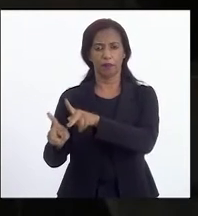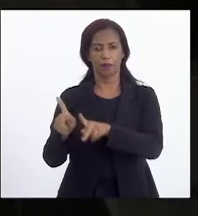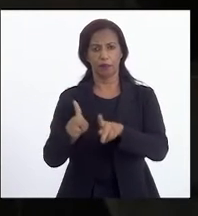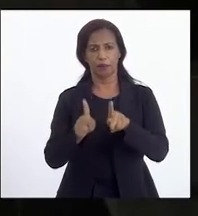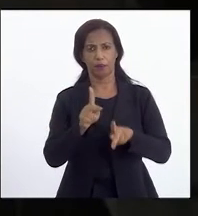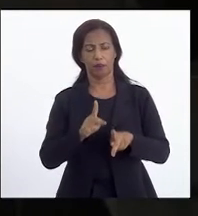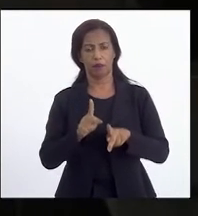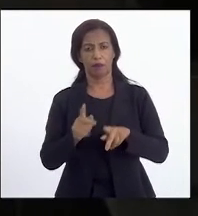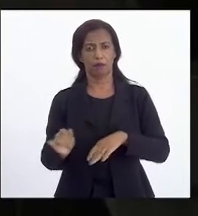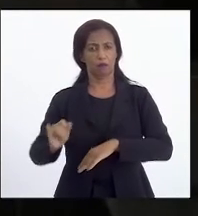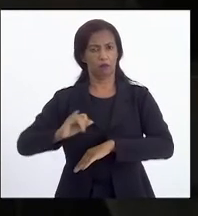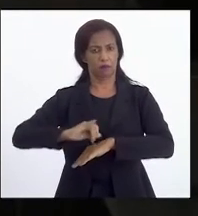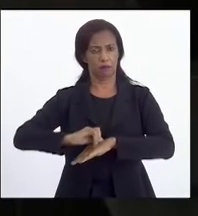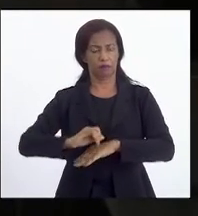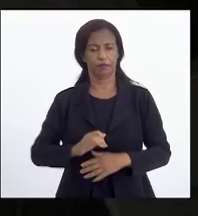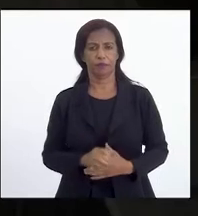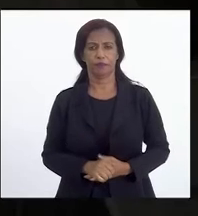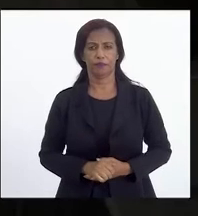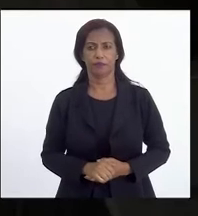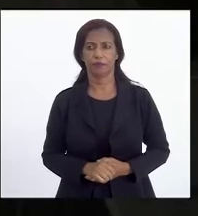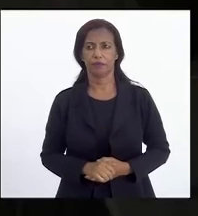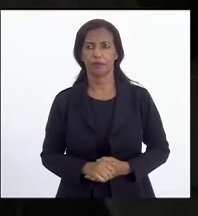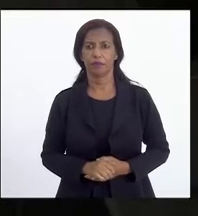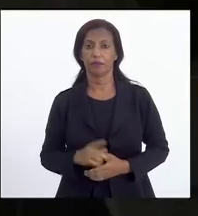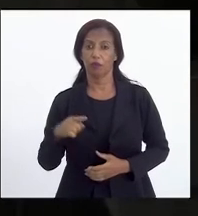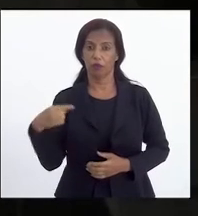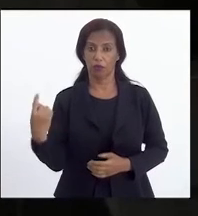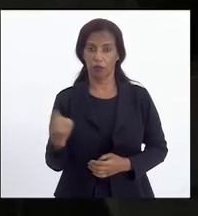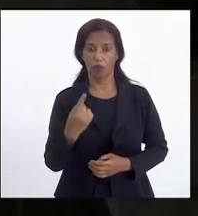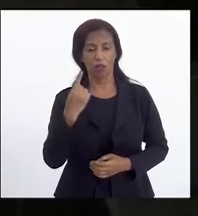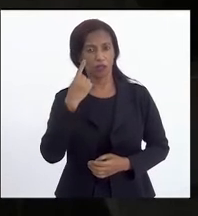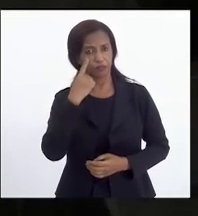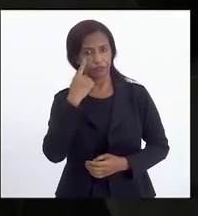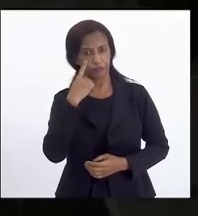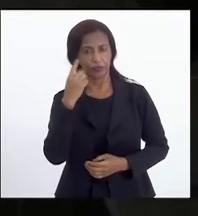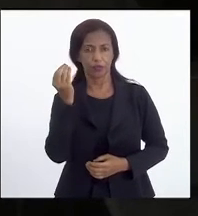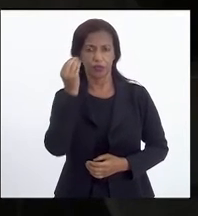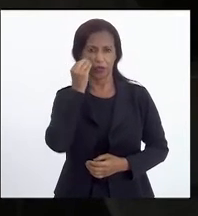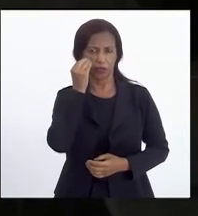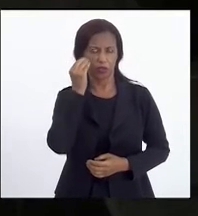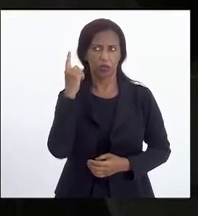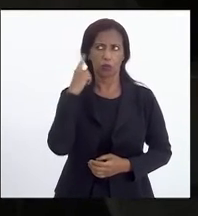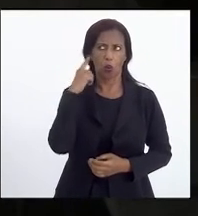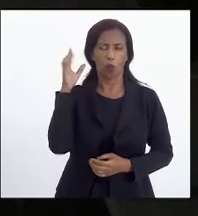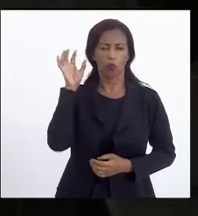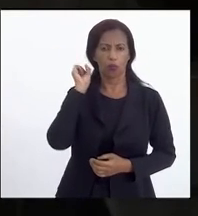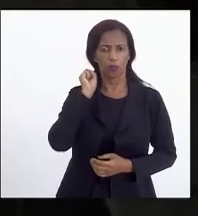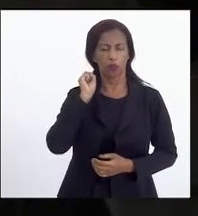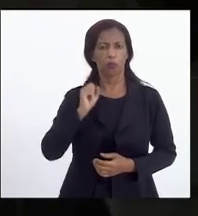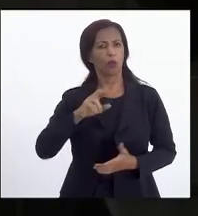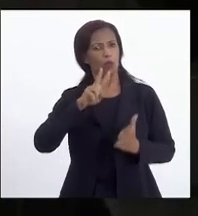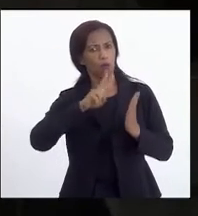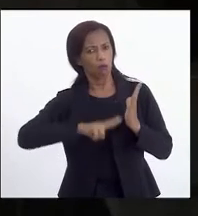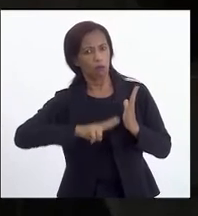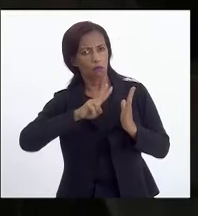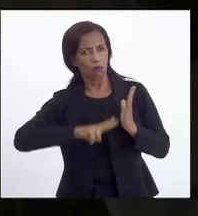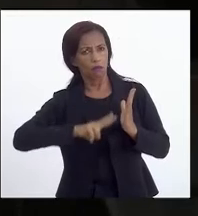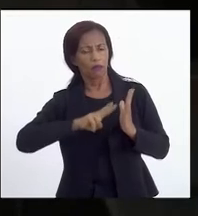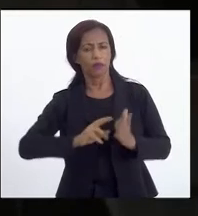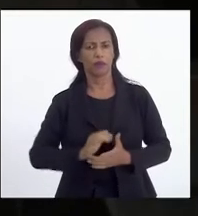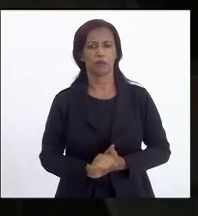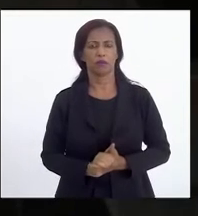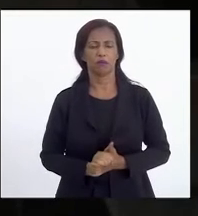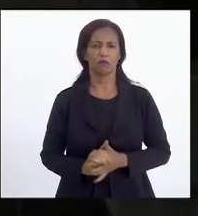da capital e nós vimos e assistimos ouvimos e Lemos